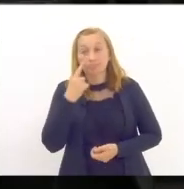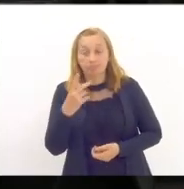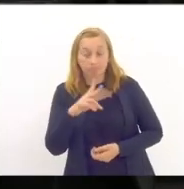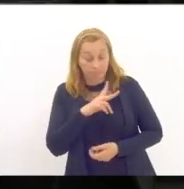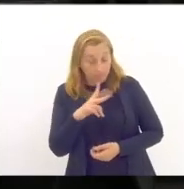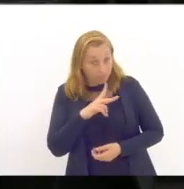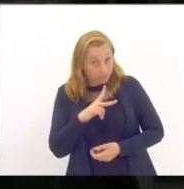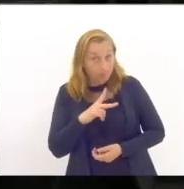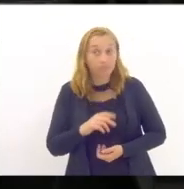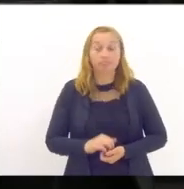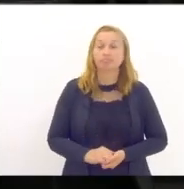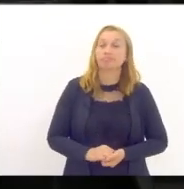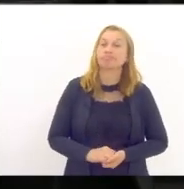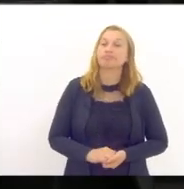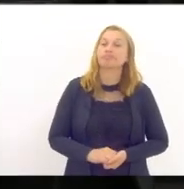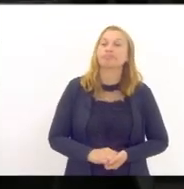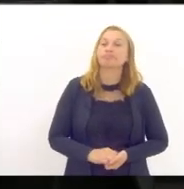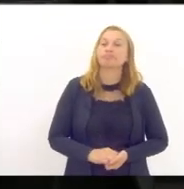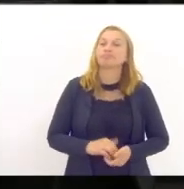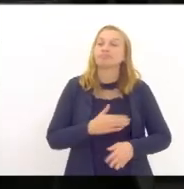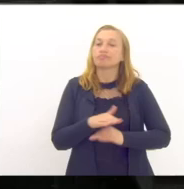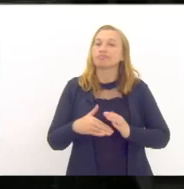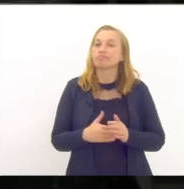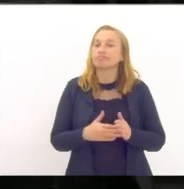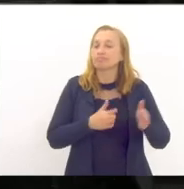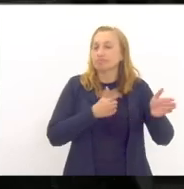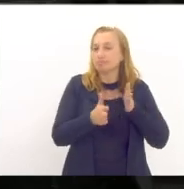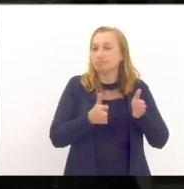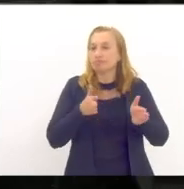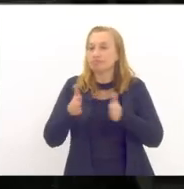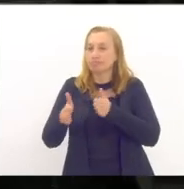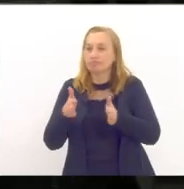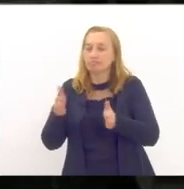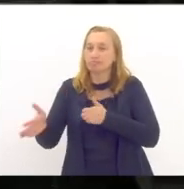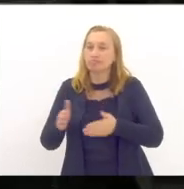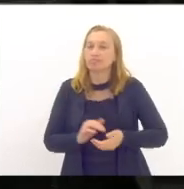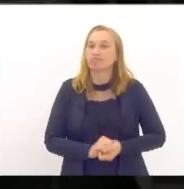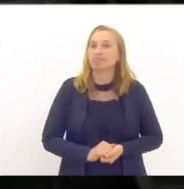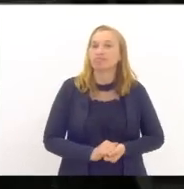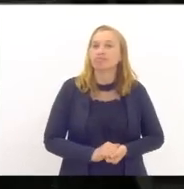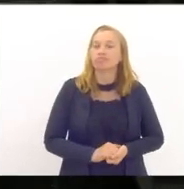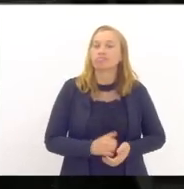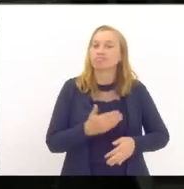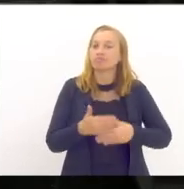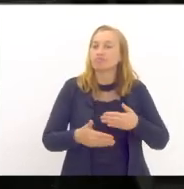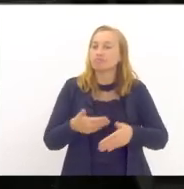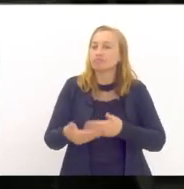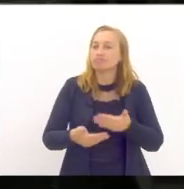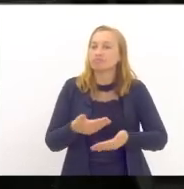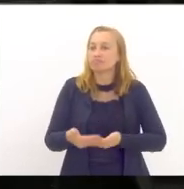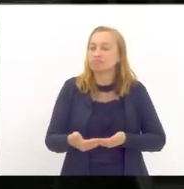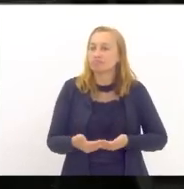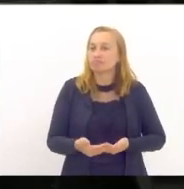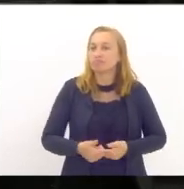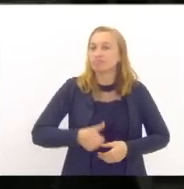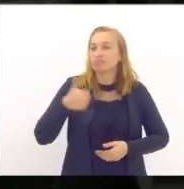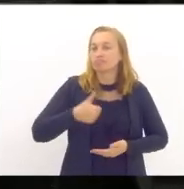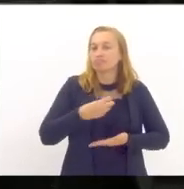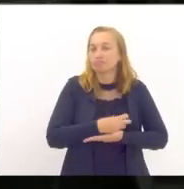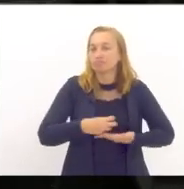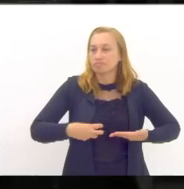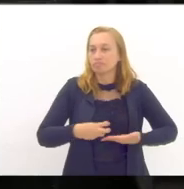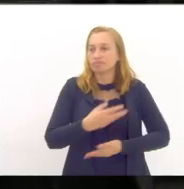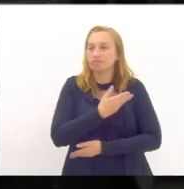meus próprios olhos a todas as etapas, sem exceção, do processo que culminou no primeiro impeachment